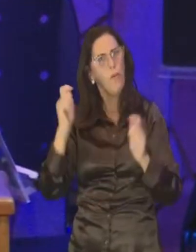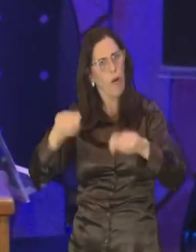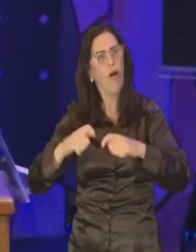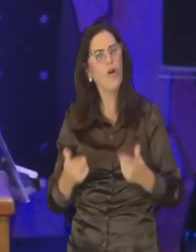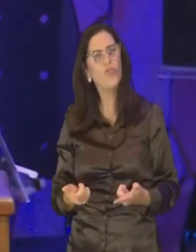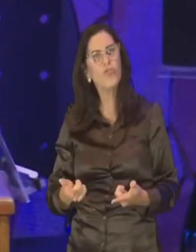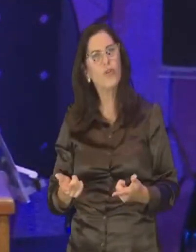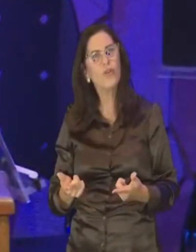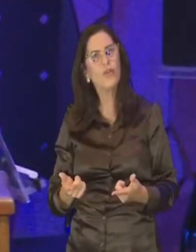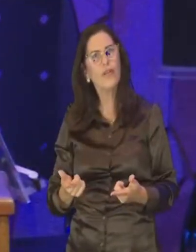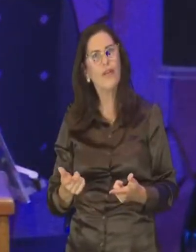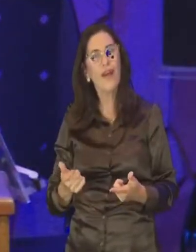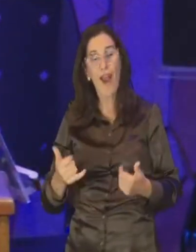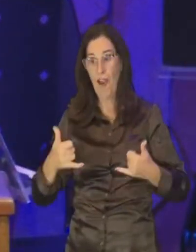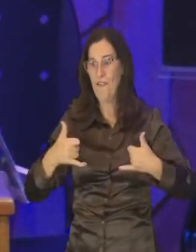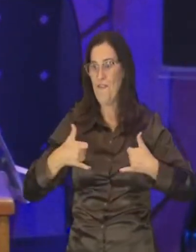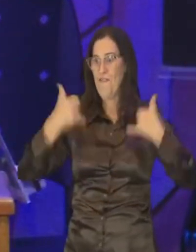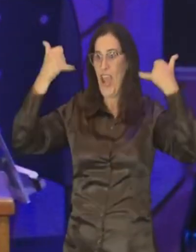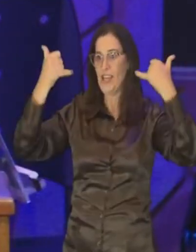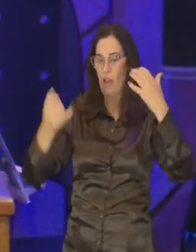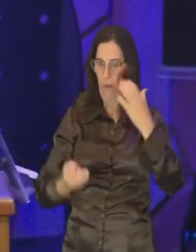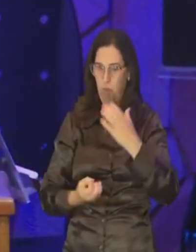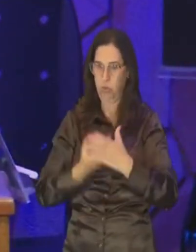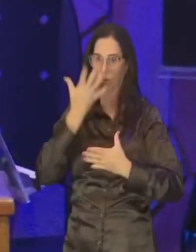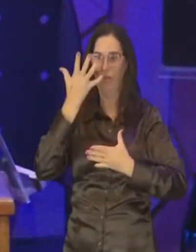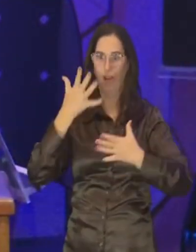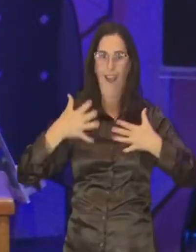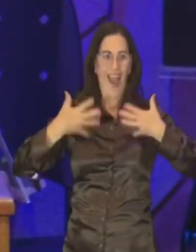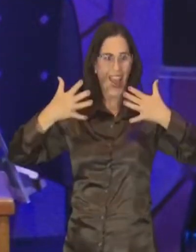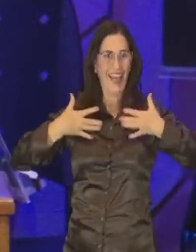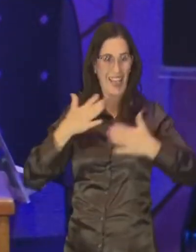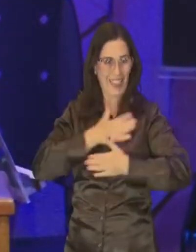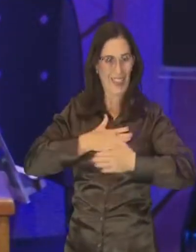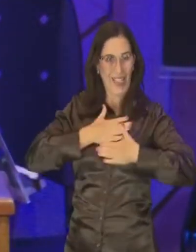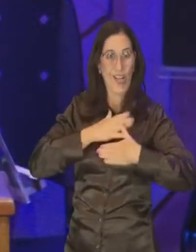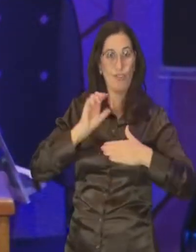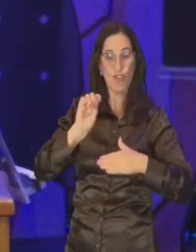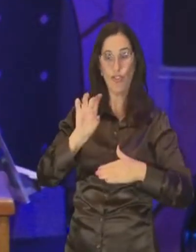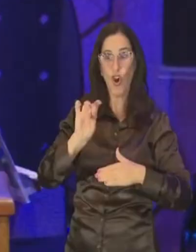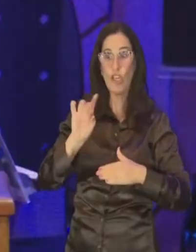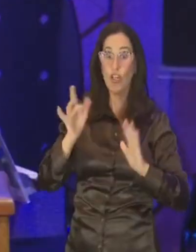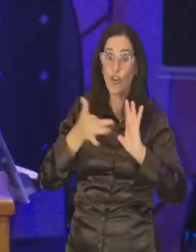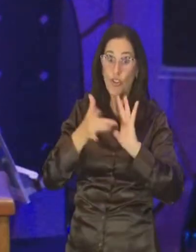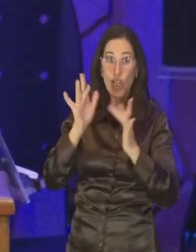Que a festa só é produzida, a alegria, a satisfação só é produzida quando Jesus está no meio.